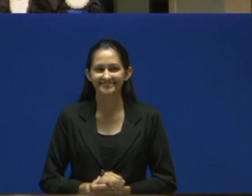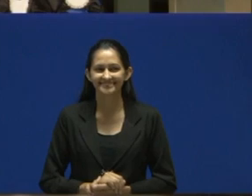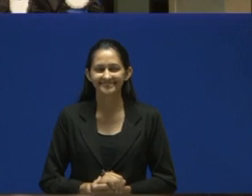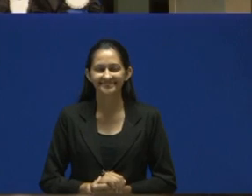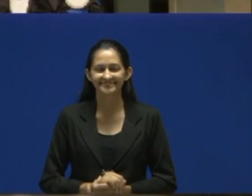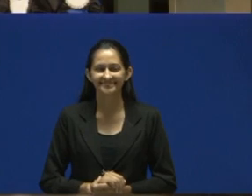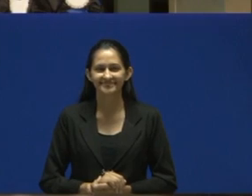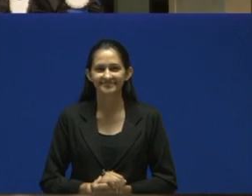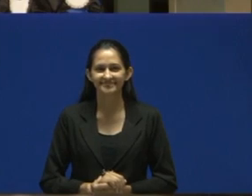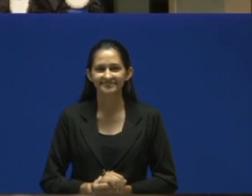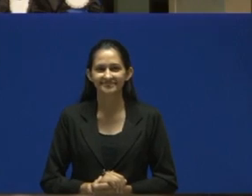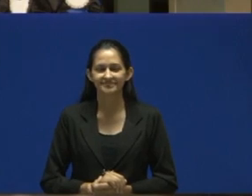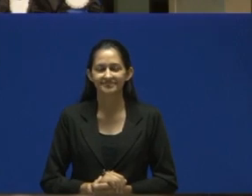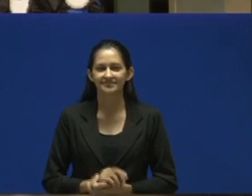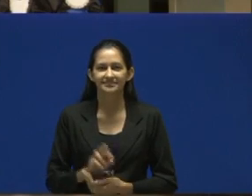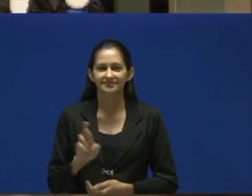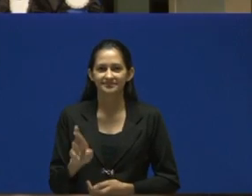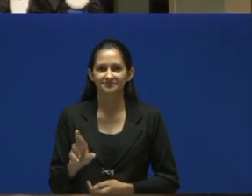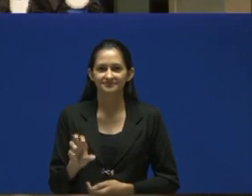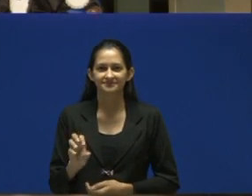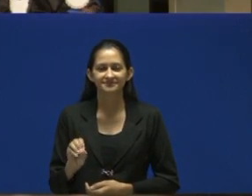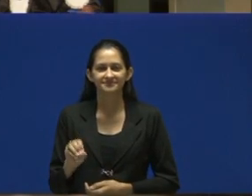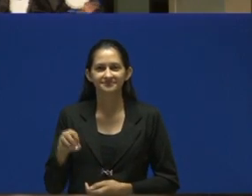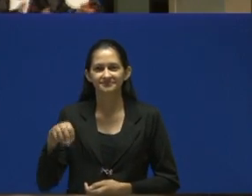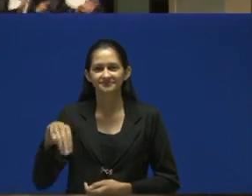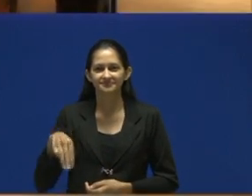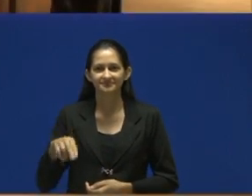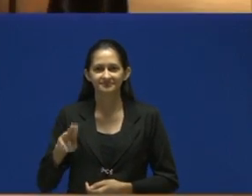o vovô assis fábio godinho